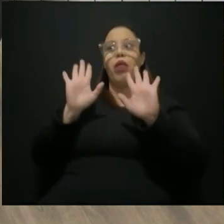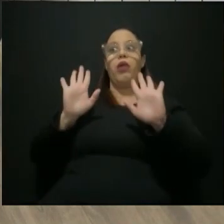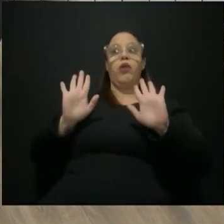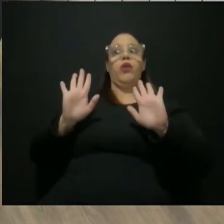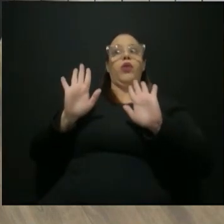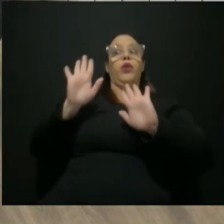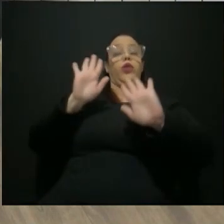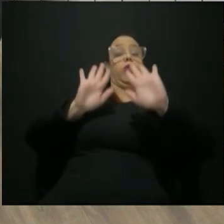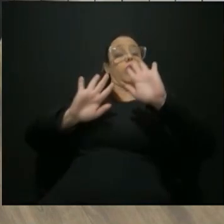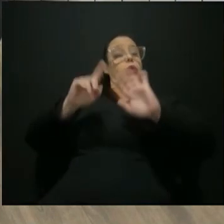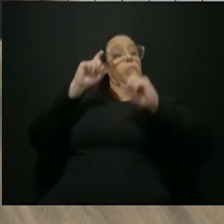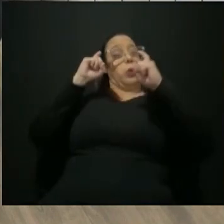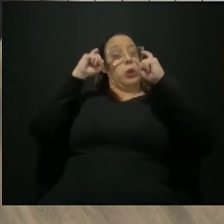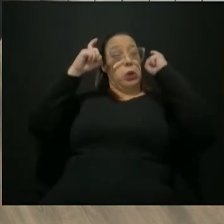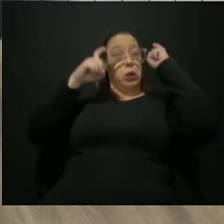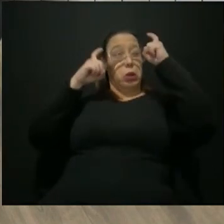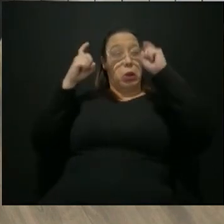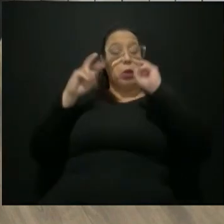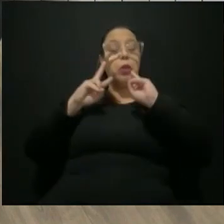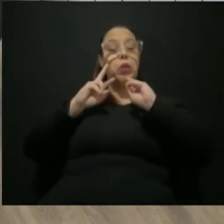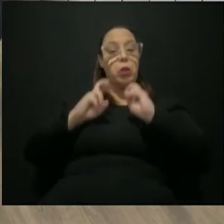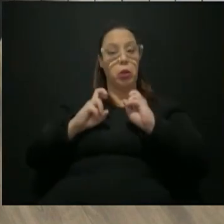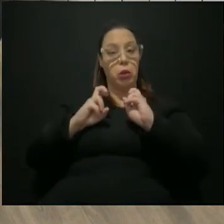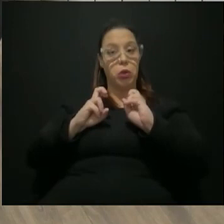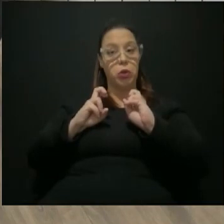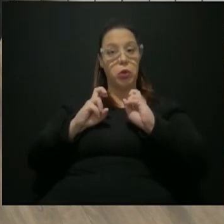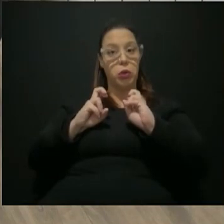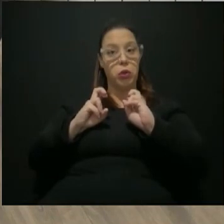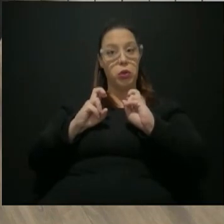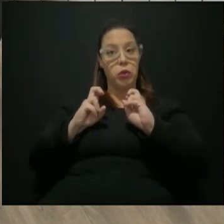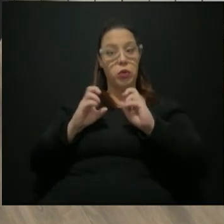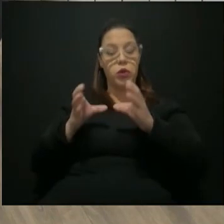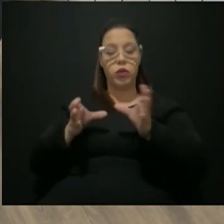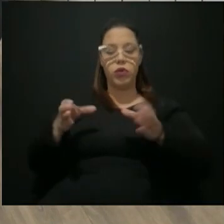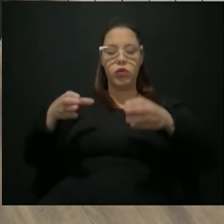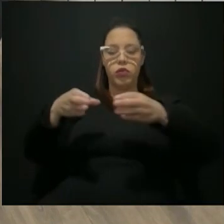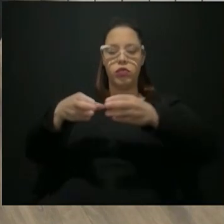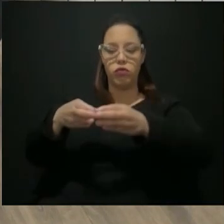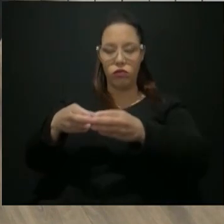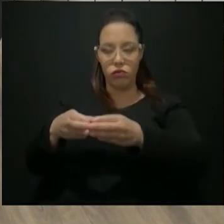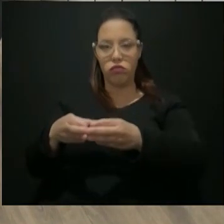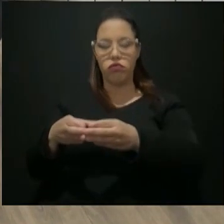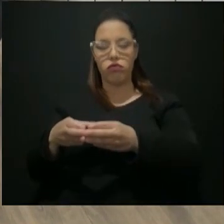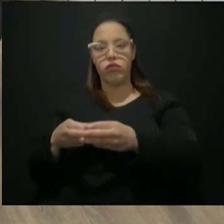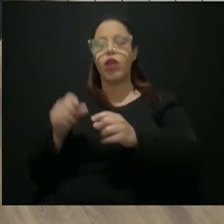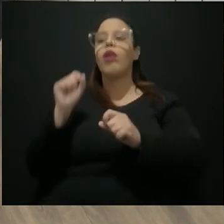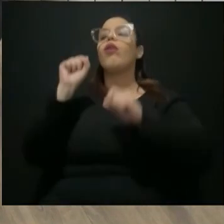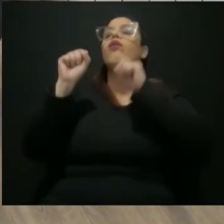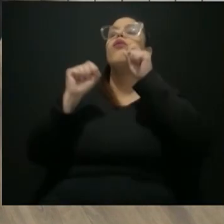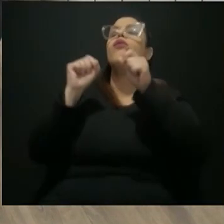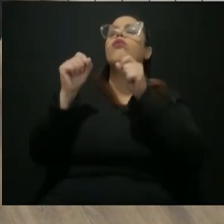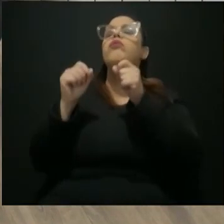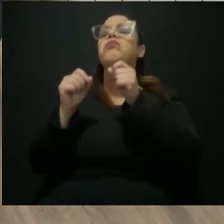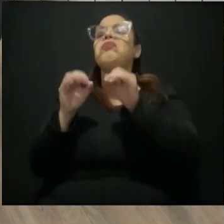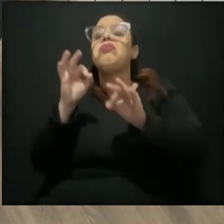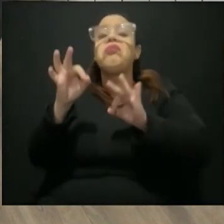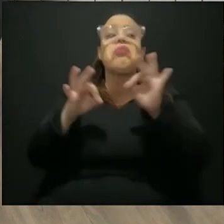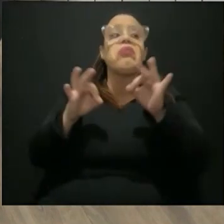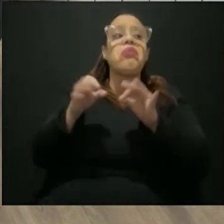em identificar esse grupo, né, que é tão heterogêneo e quais são as singularidades do processo de envelhecimento de